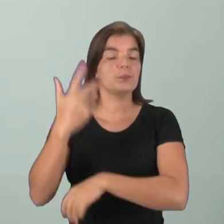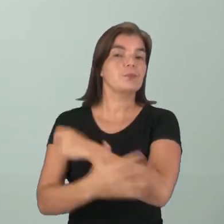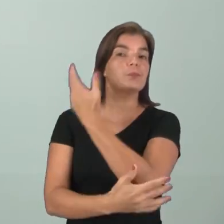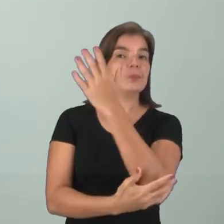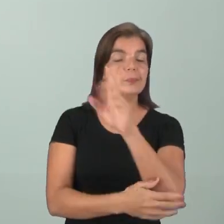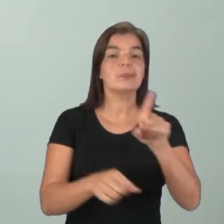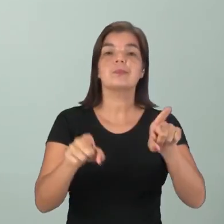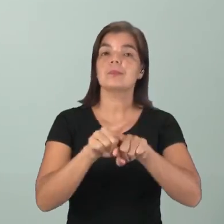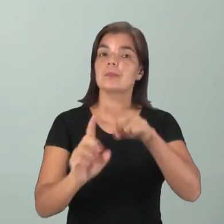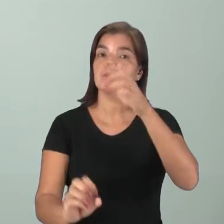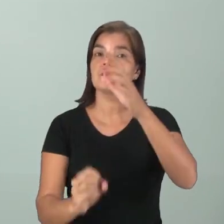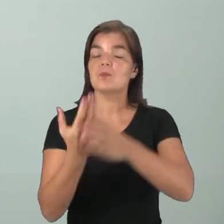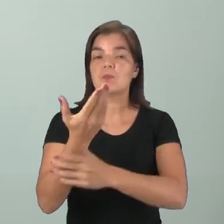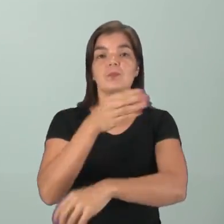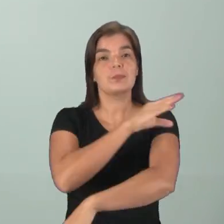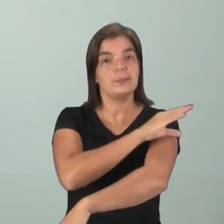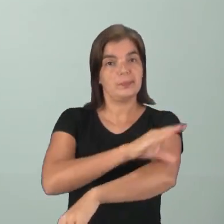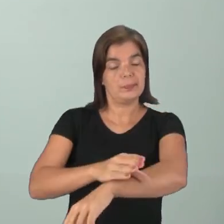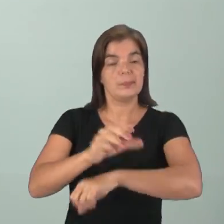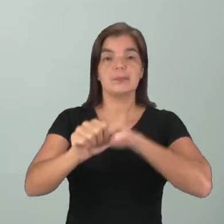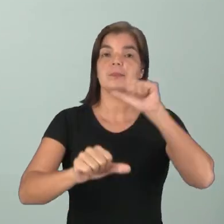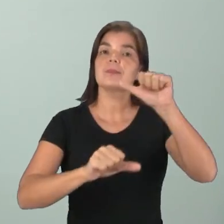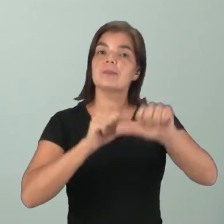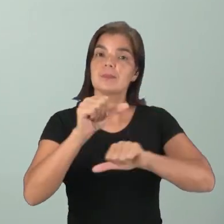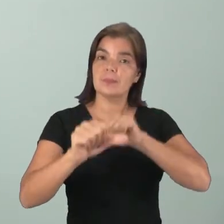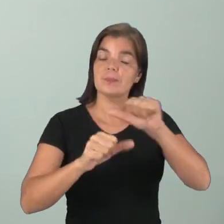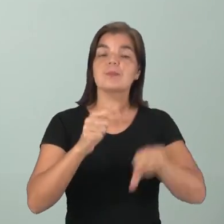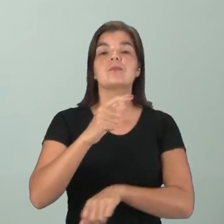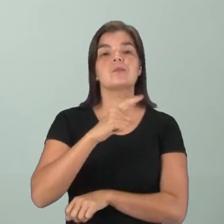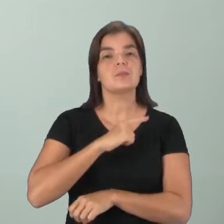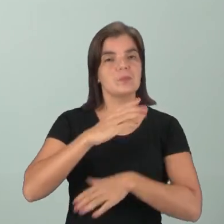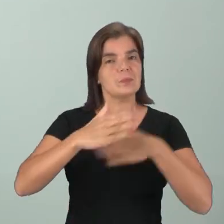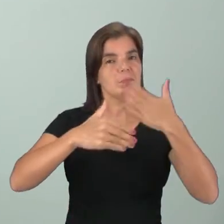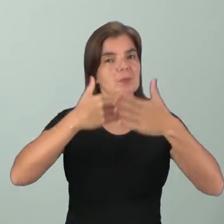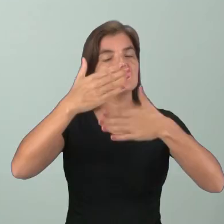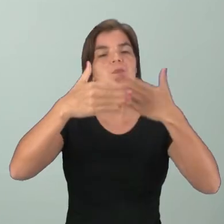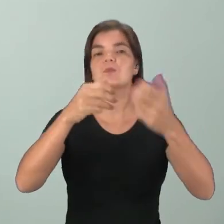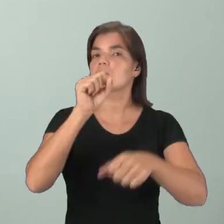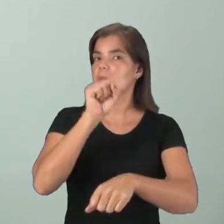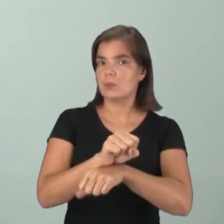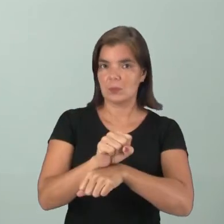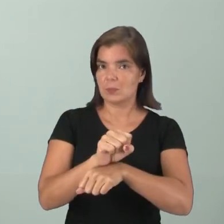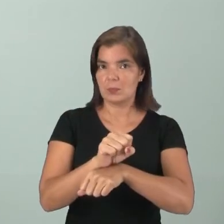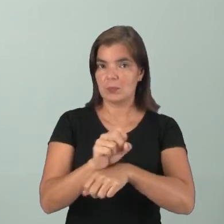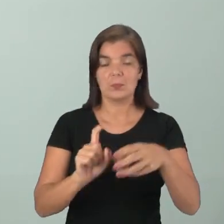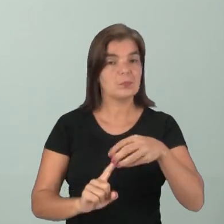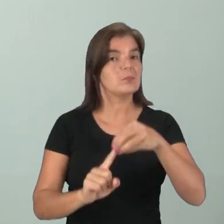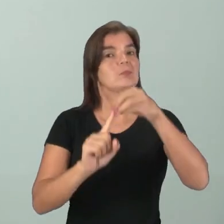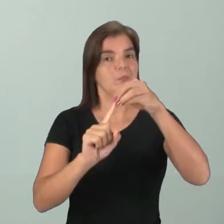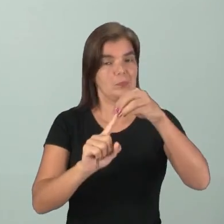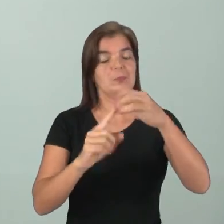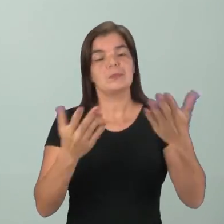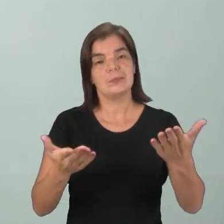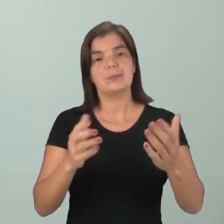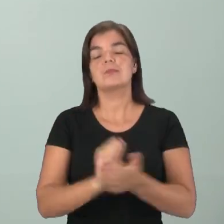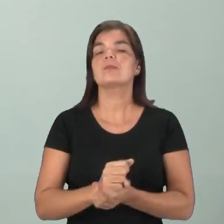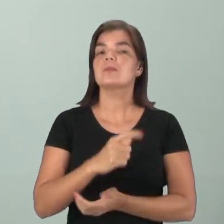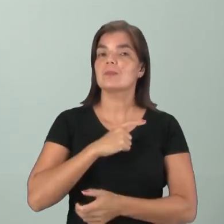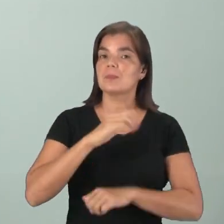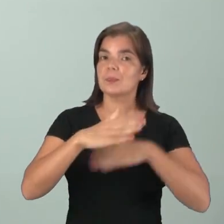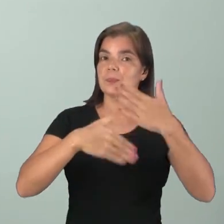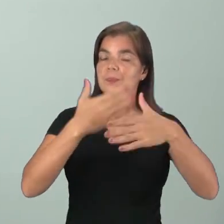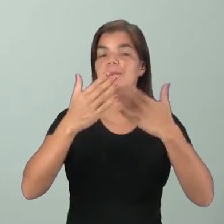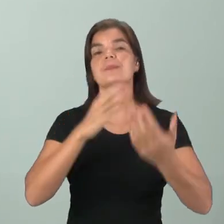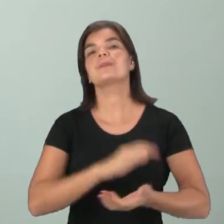transformou a natureza e com isso foi criada a cultura e essa transformação ela tem essa evolução, ela não é estagnada, não é única,